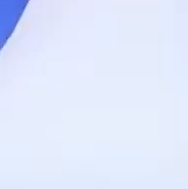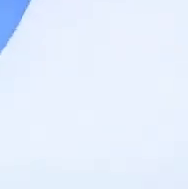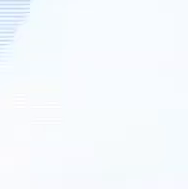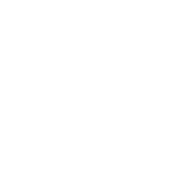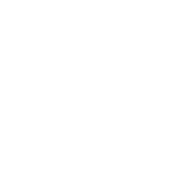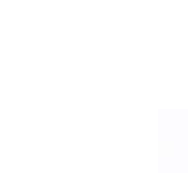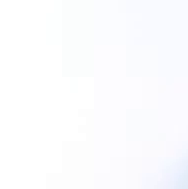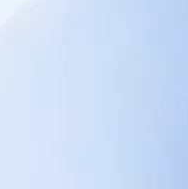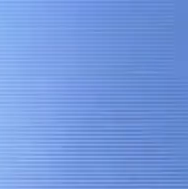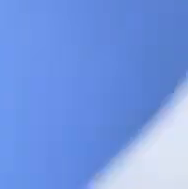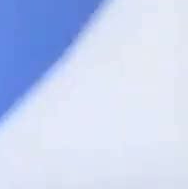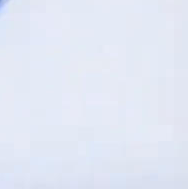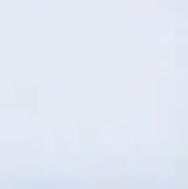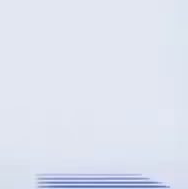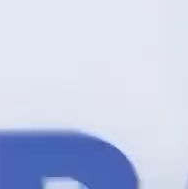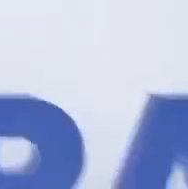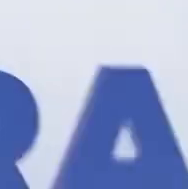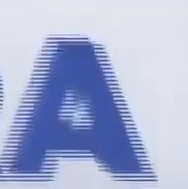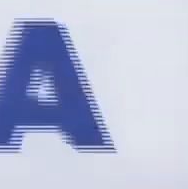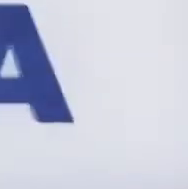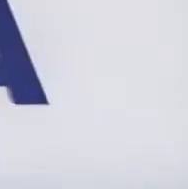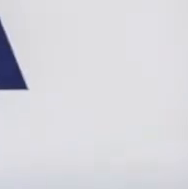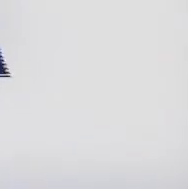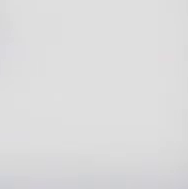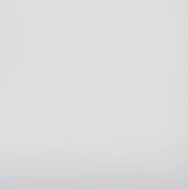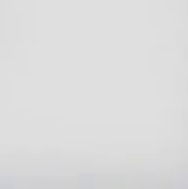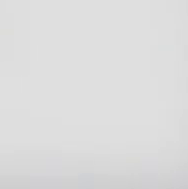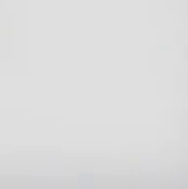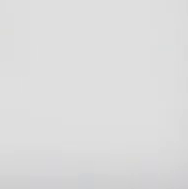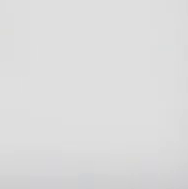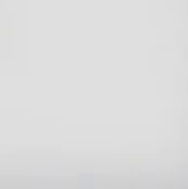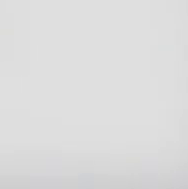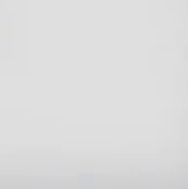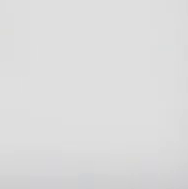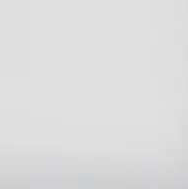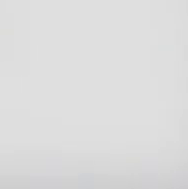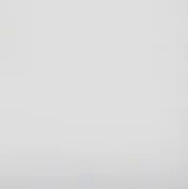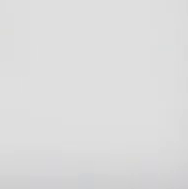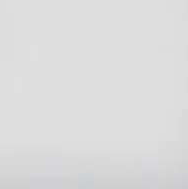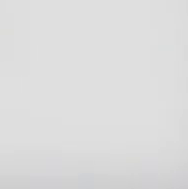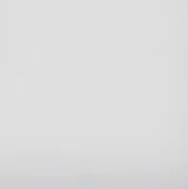TV Câmara, Campinas.